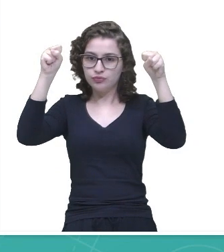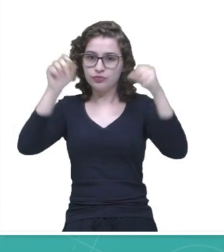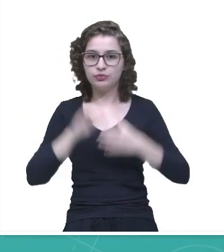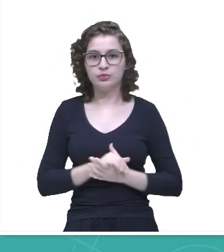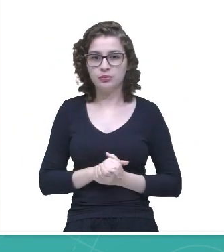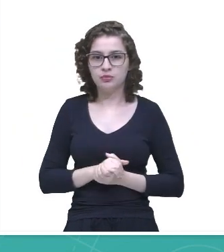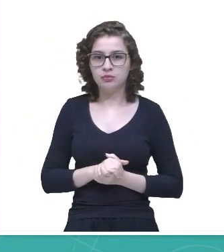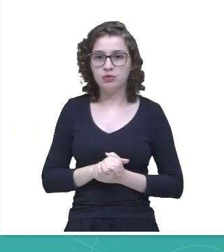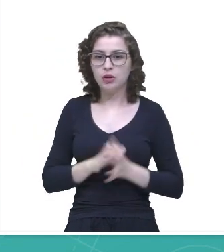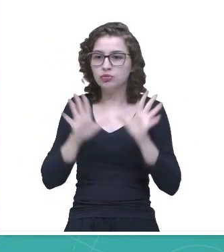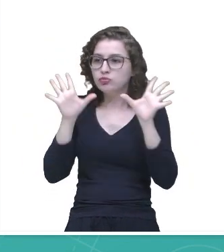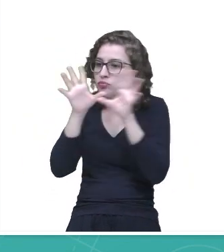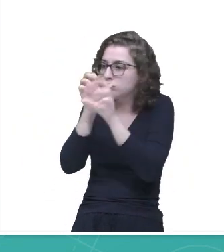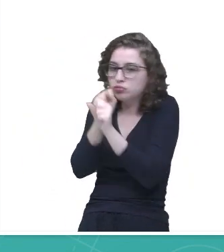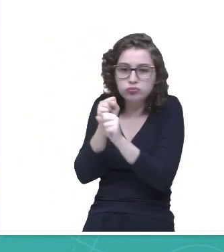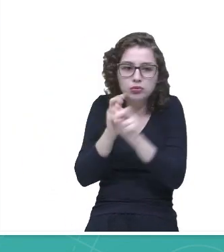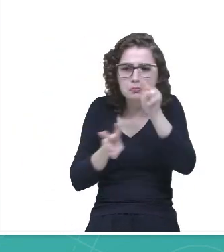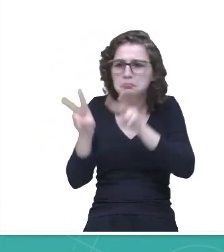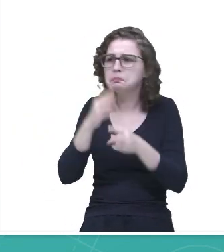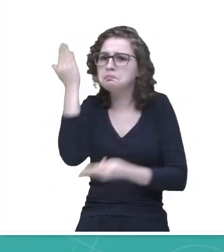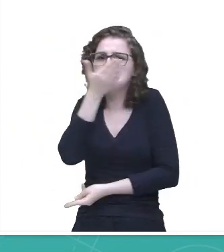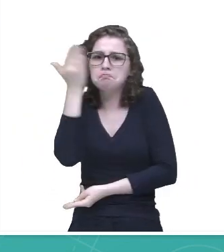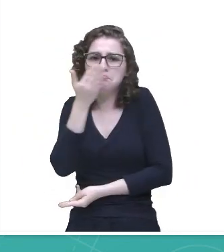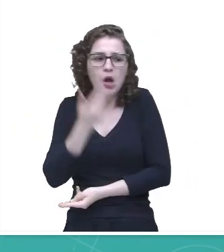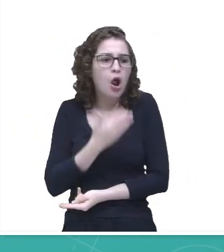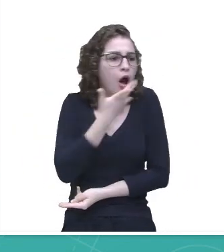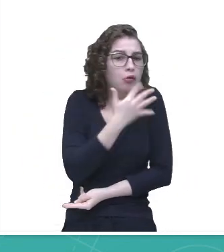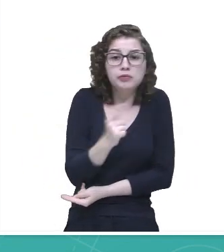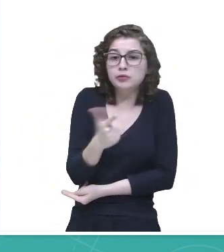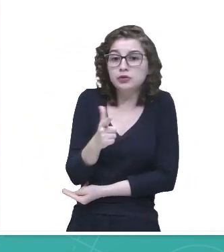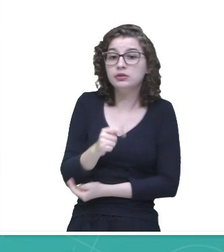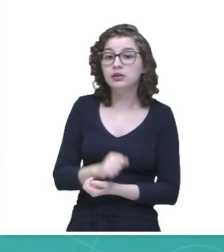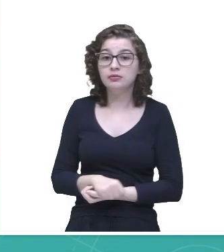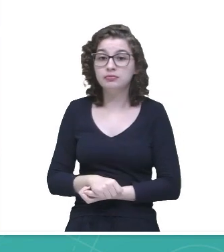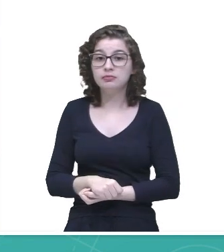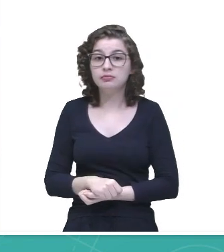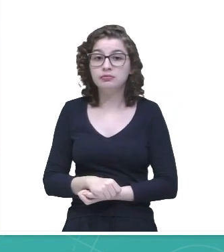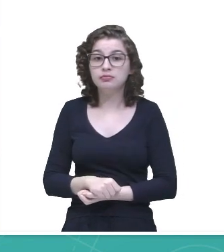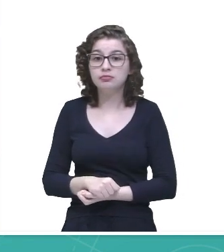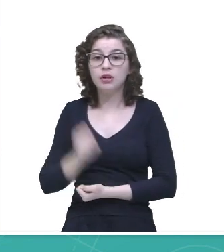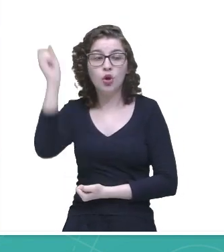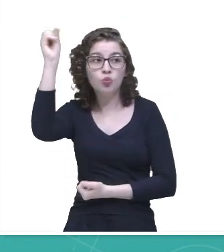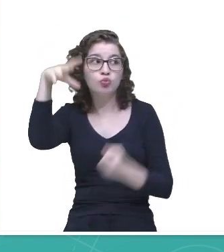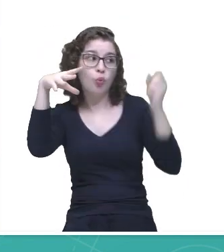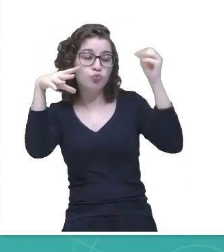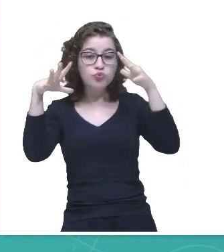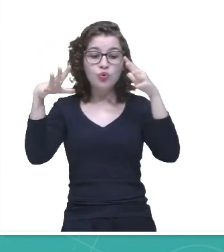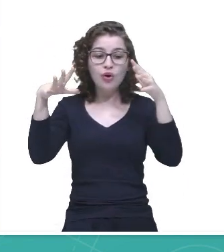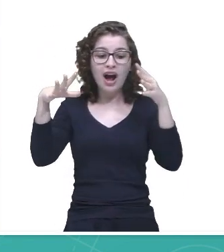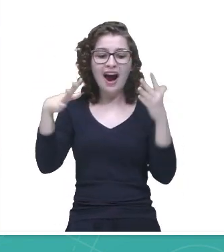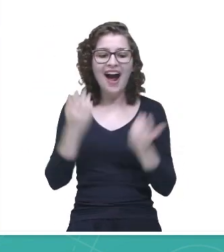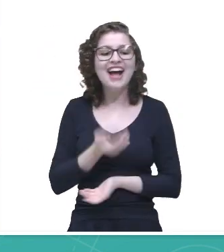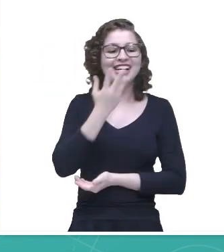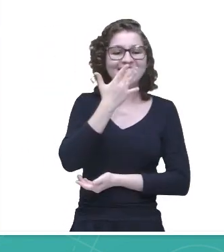Vai sumir, vai ficar tudo negro, as cores somem. Ligando a luz, volta as cores novamente. Então, será que eles tinham